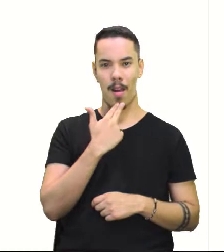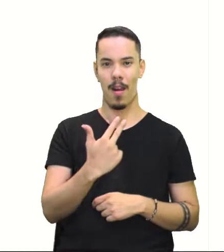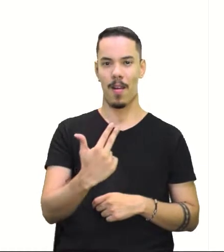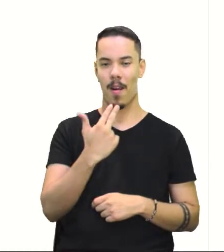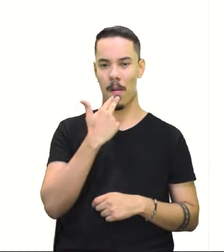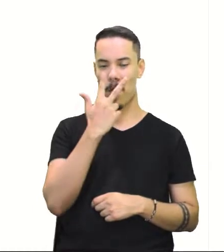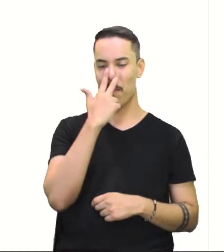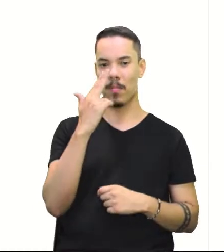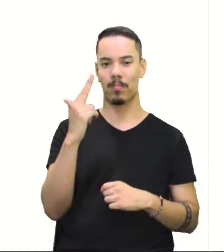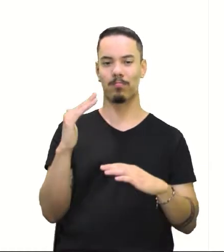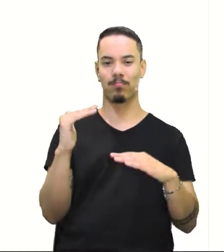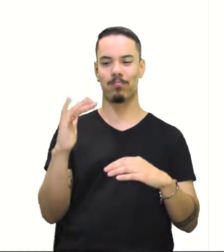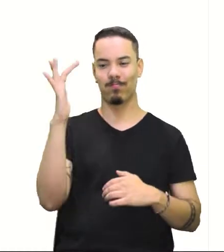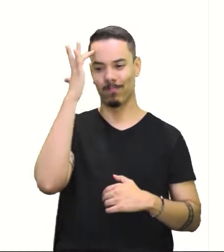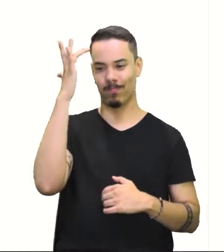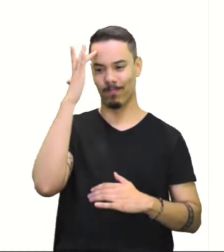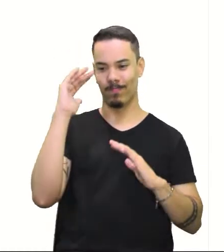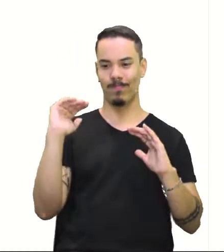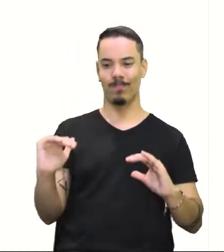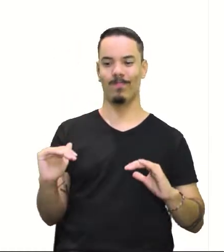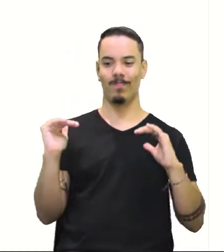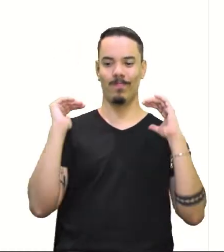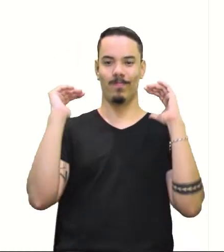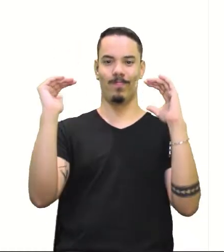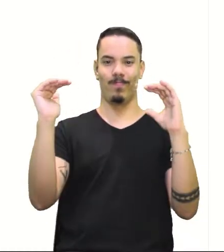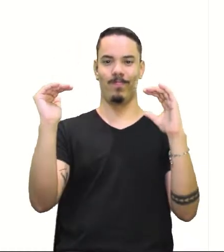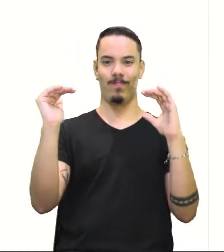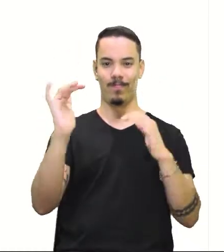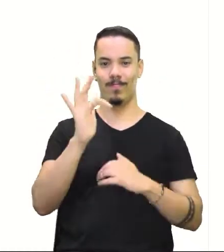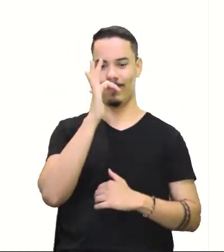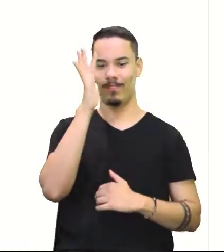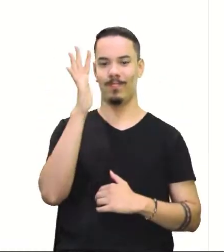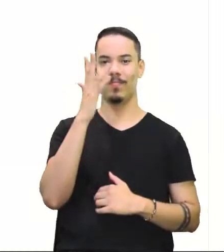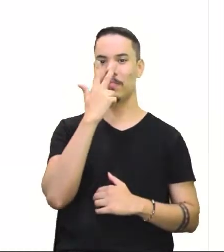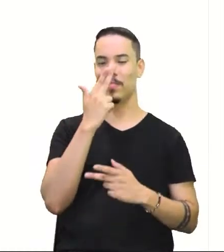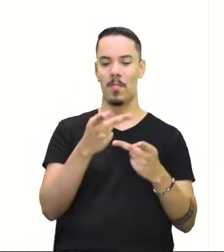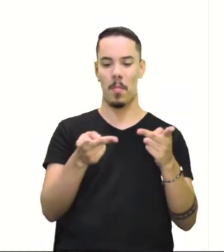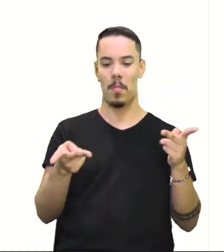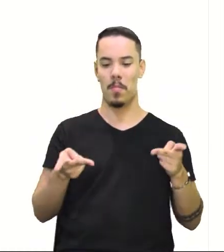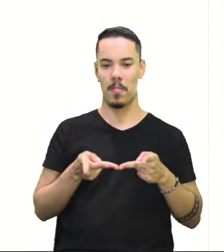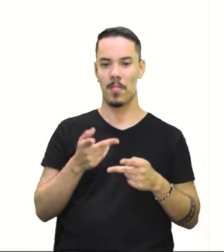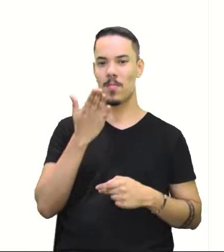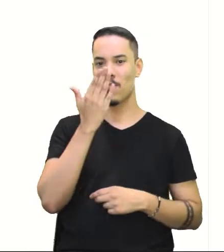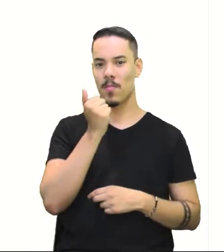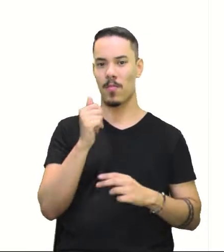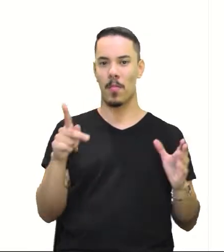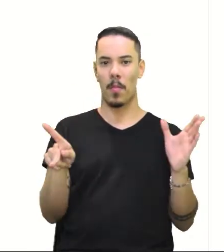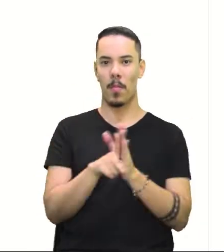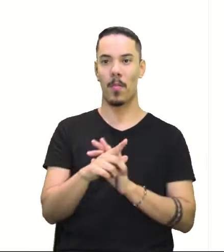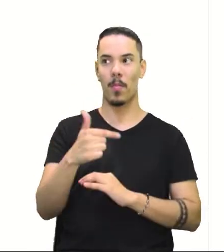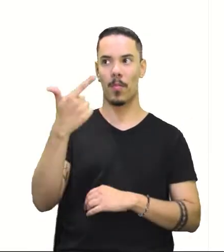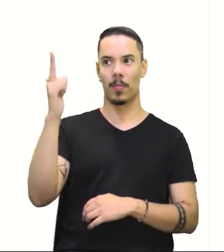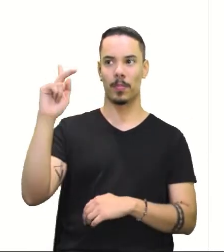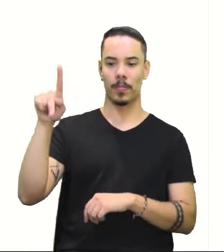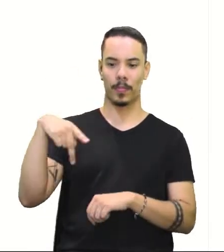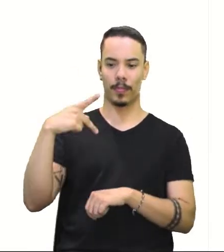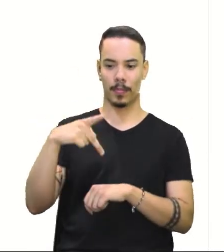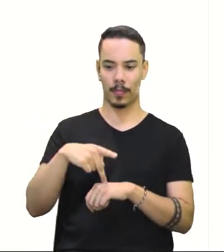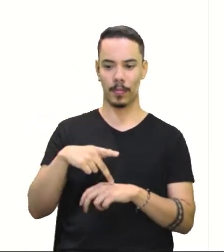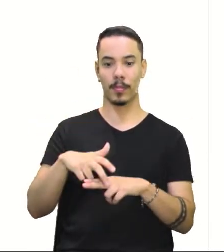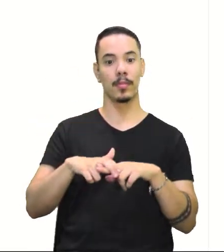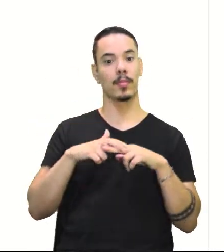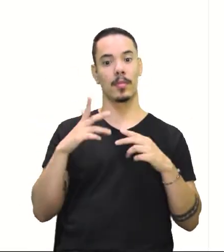muito chique, né? Chique. Parece prato de comida, né, importada. A divisão de